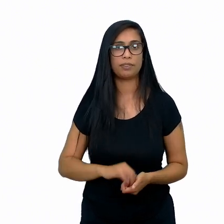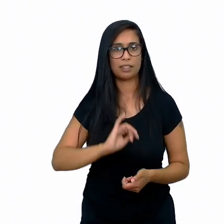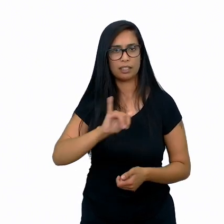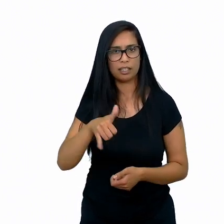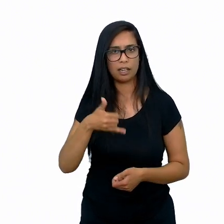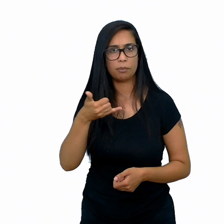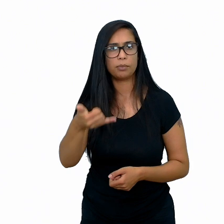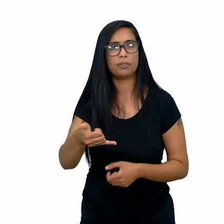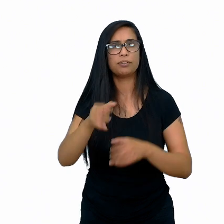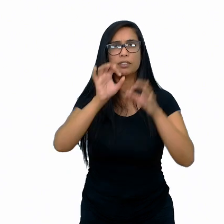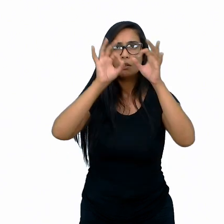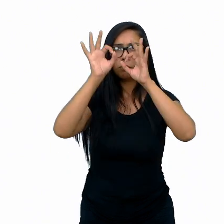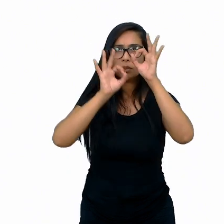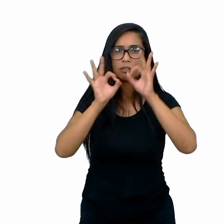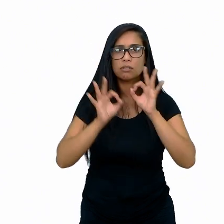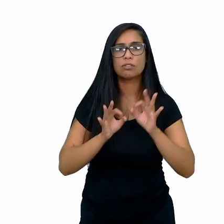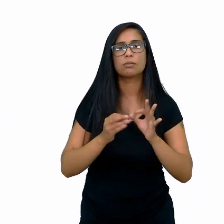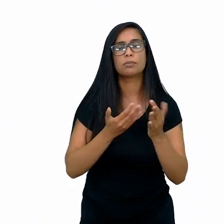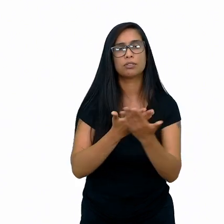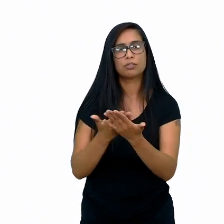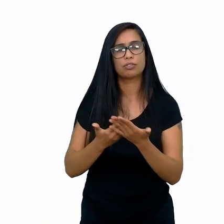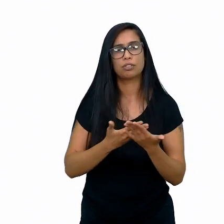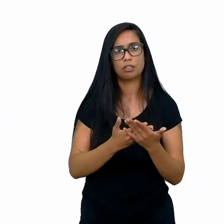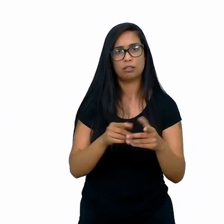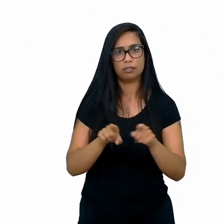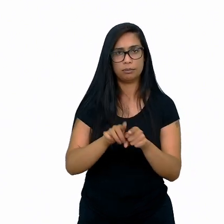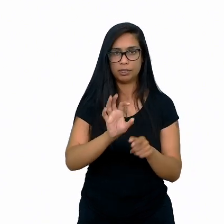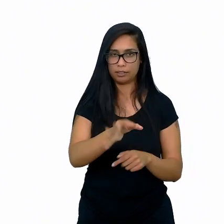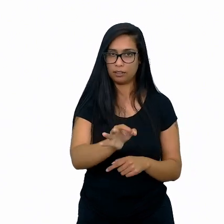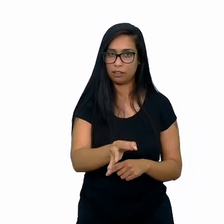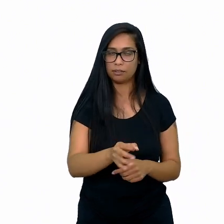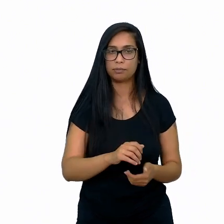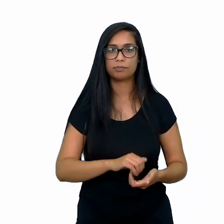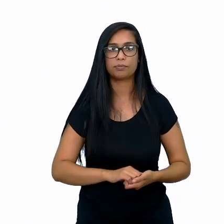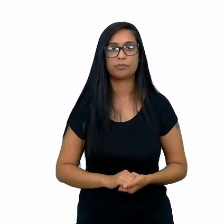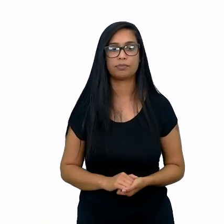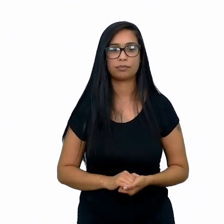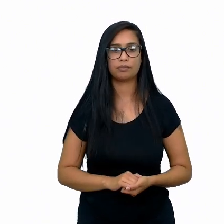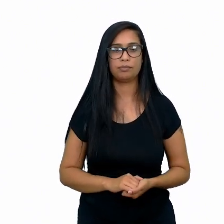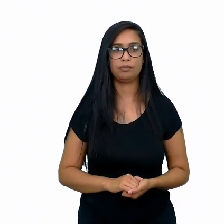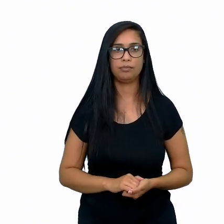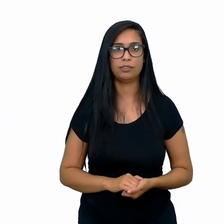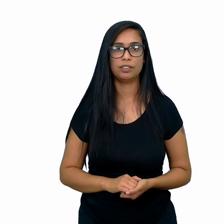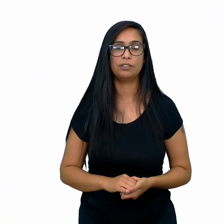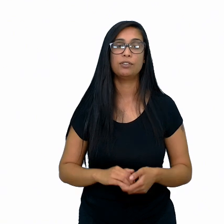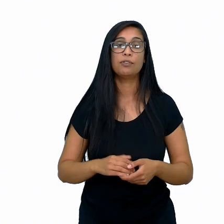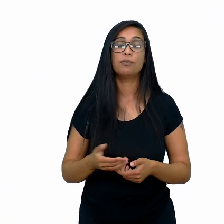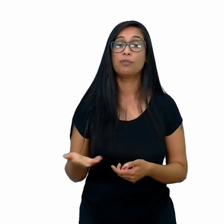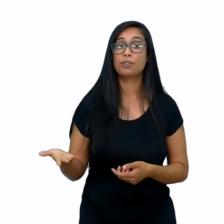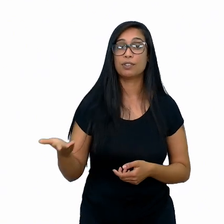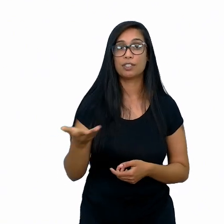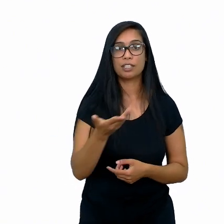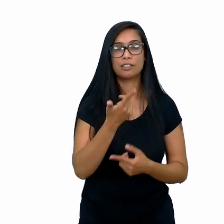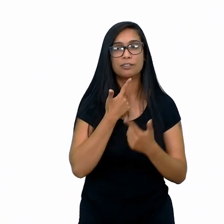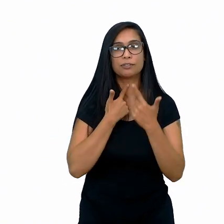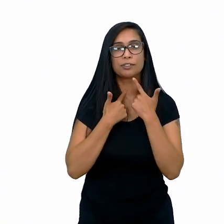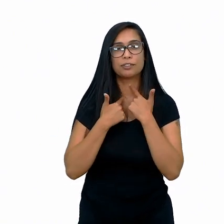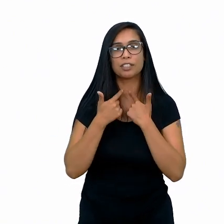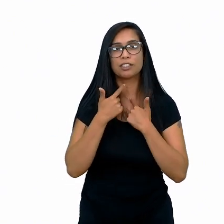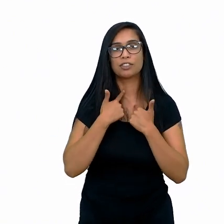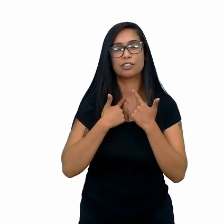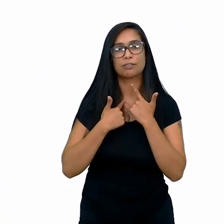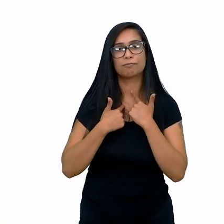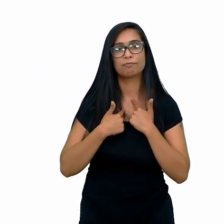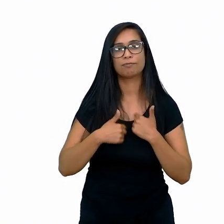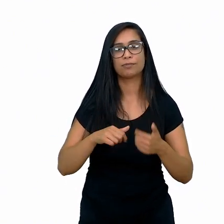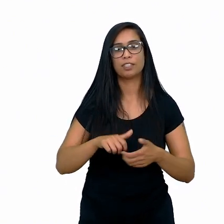nosso planejamento das aulas, certo? E aí eu desejo a todos vocês um